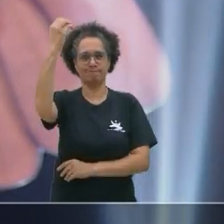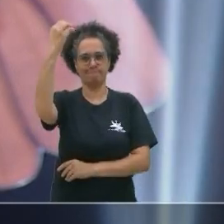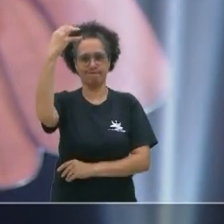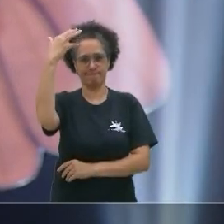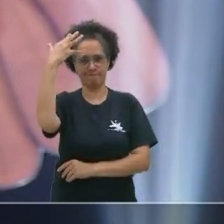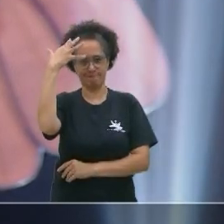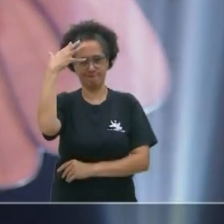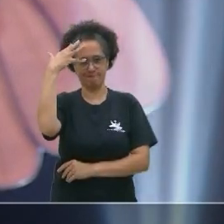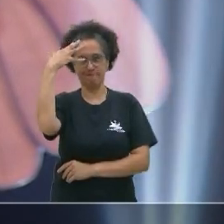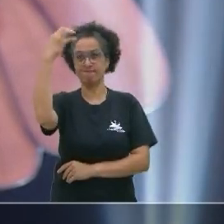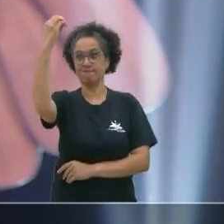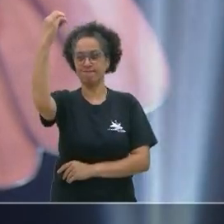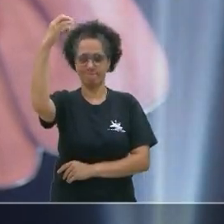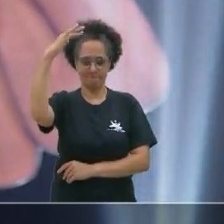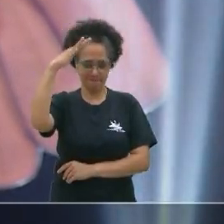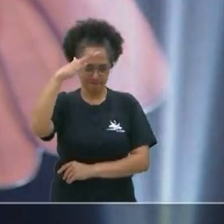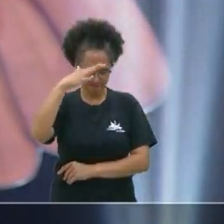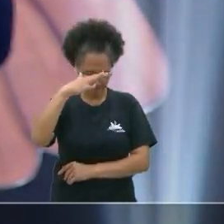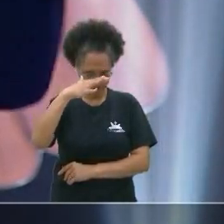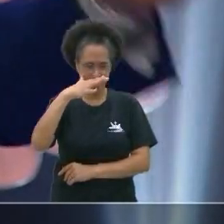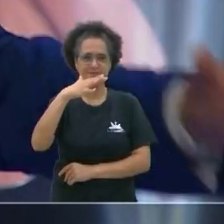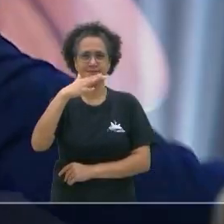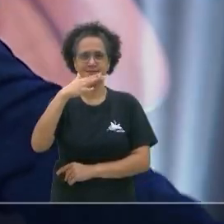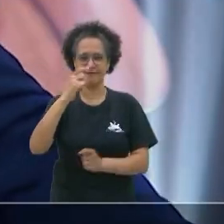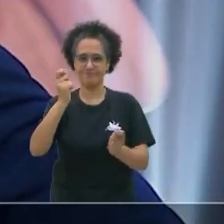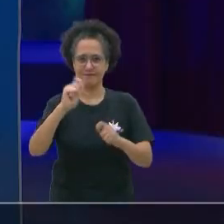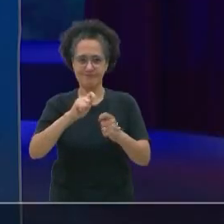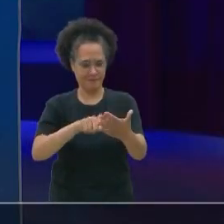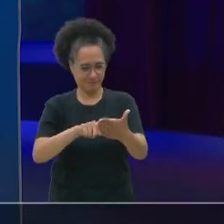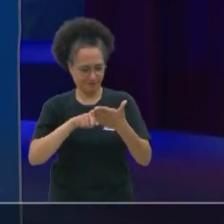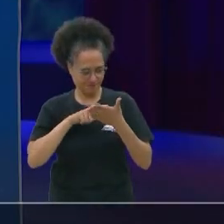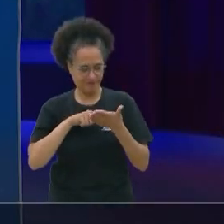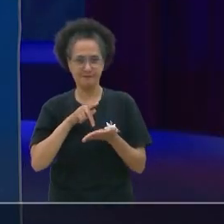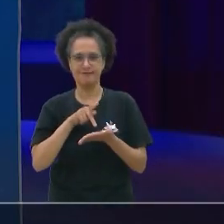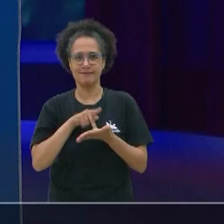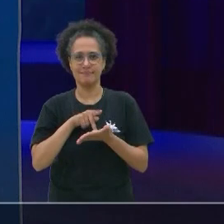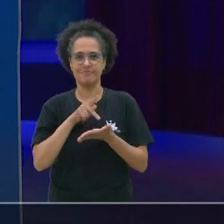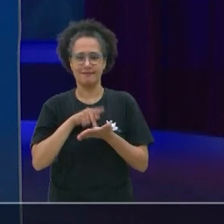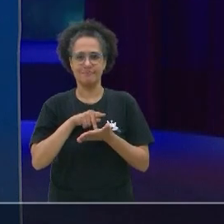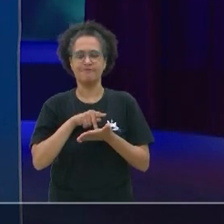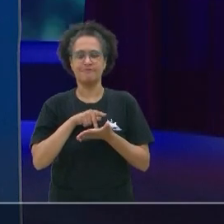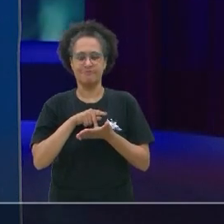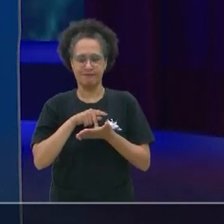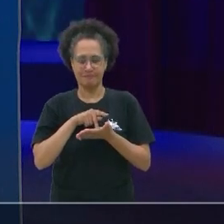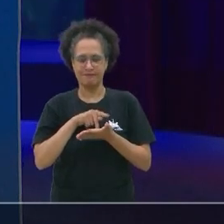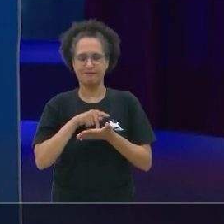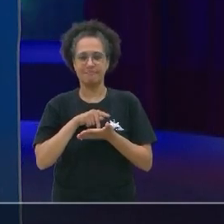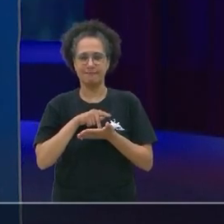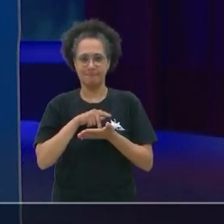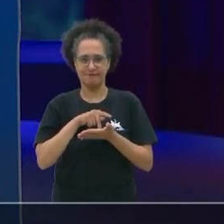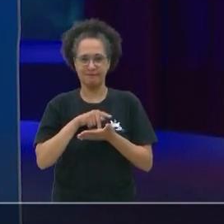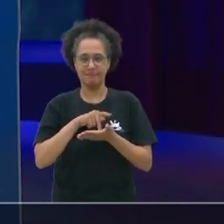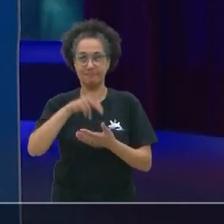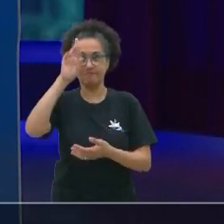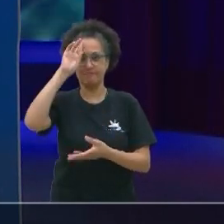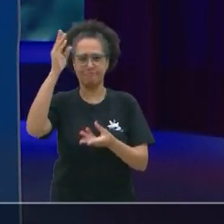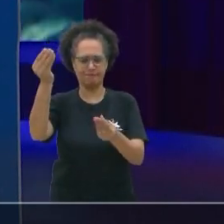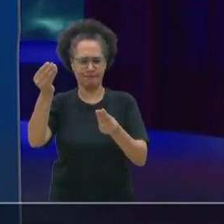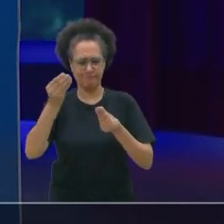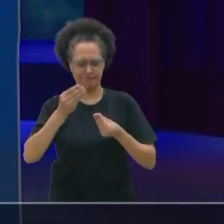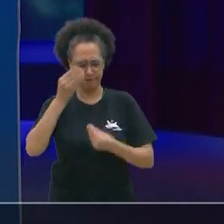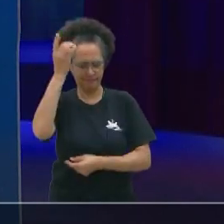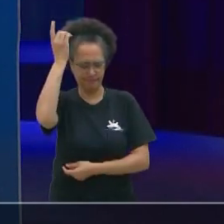Ele ilumina, Ele nos traz a verdade, Ele nos traz este dom